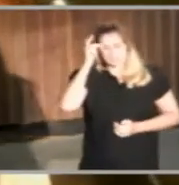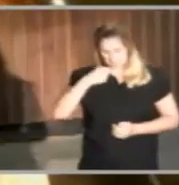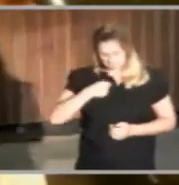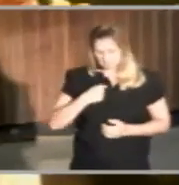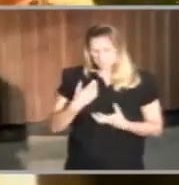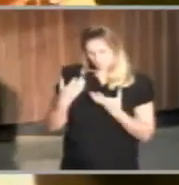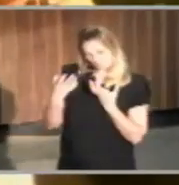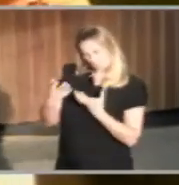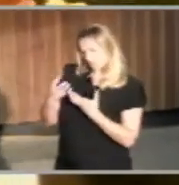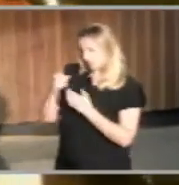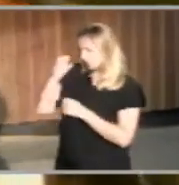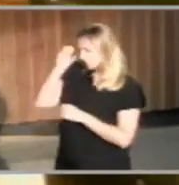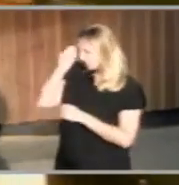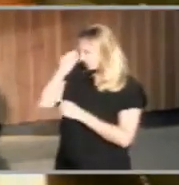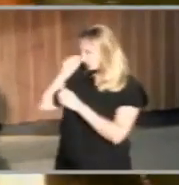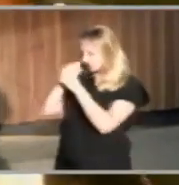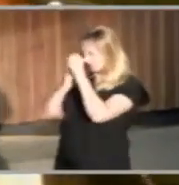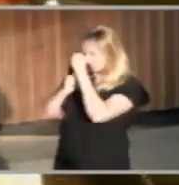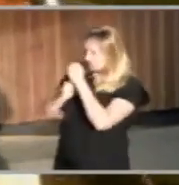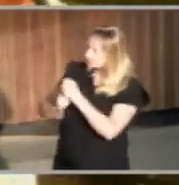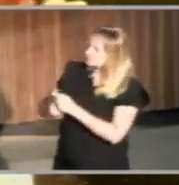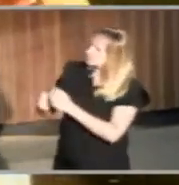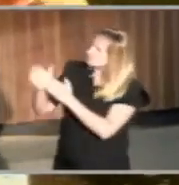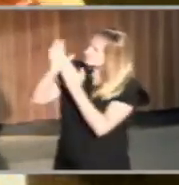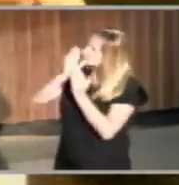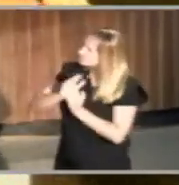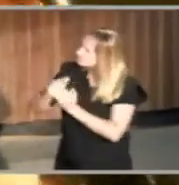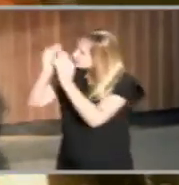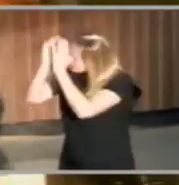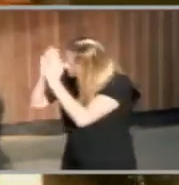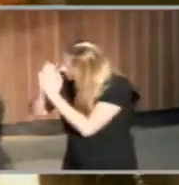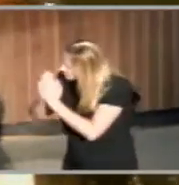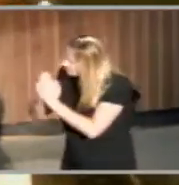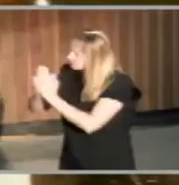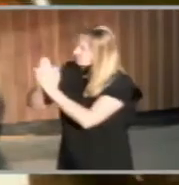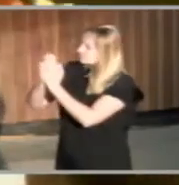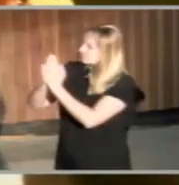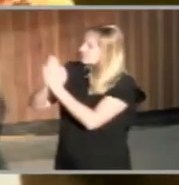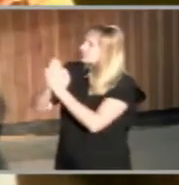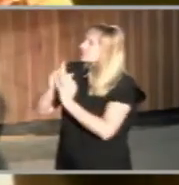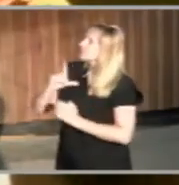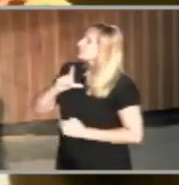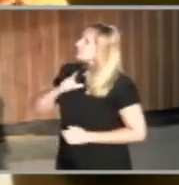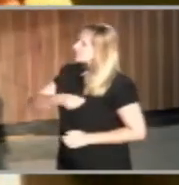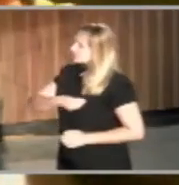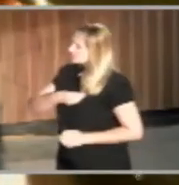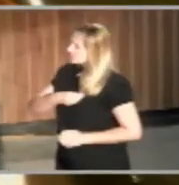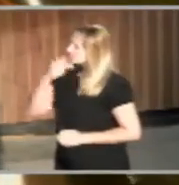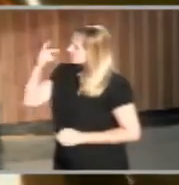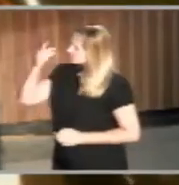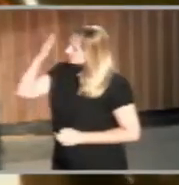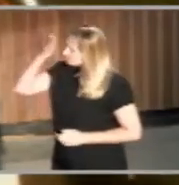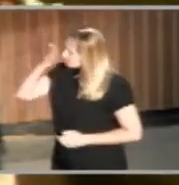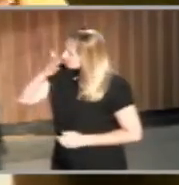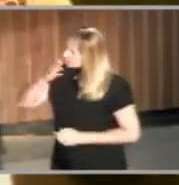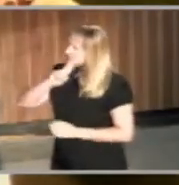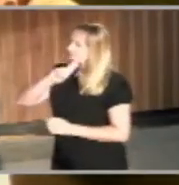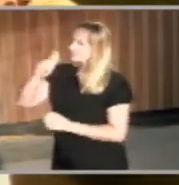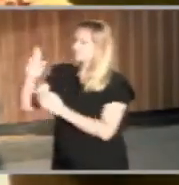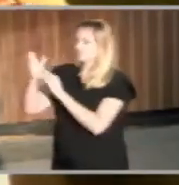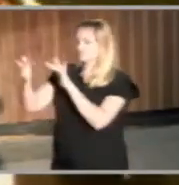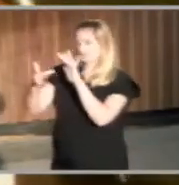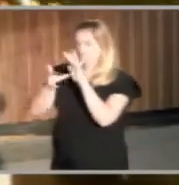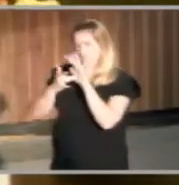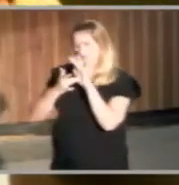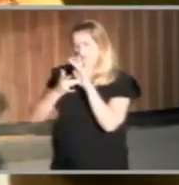louvar. Quero aprender, ó Deus, a adorar-te. Quero aprender a estar na Tua presença. Senhor, em nome de Jesus Cristo, perdoa, Senhor,